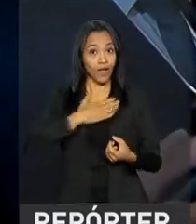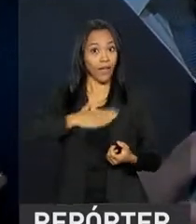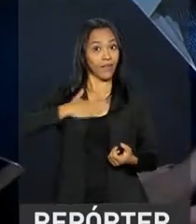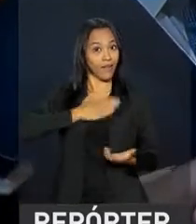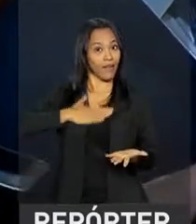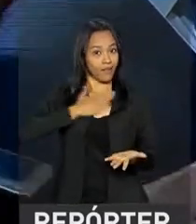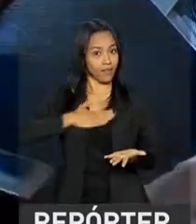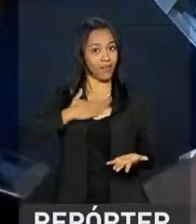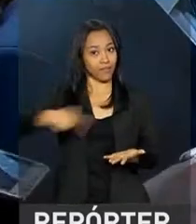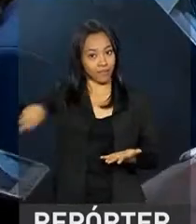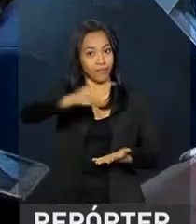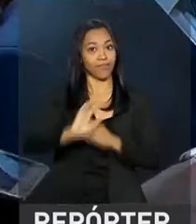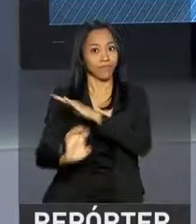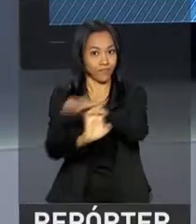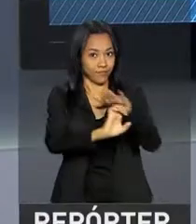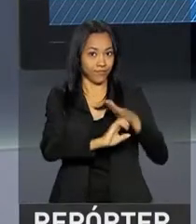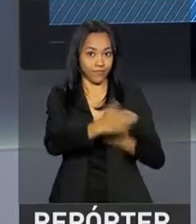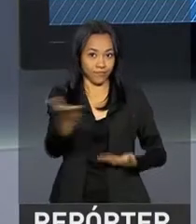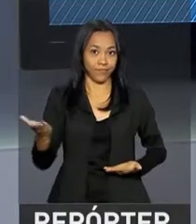investidores.